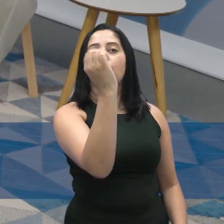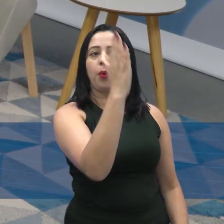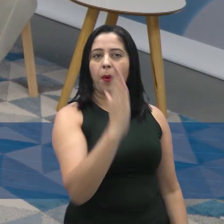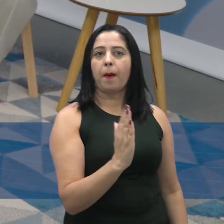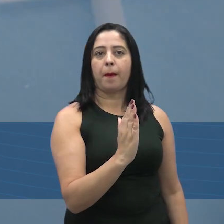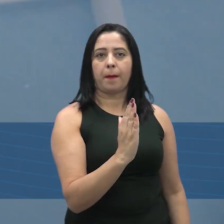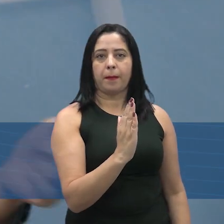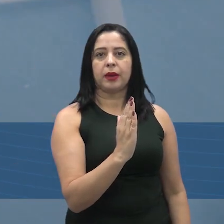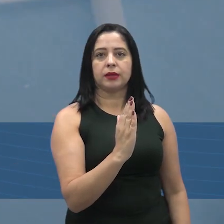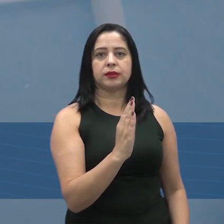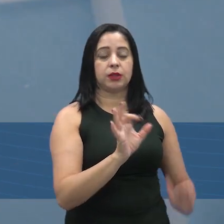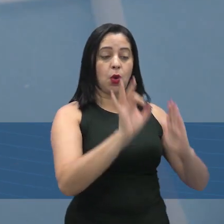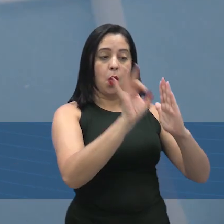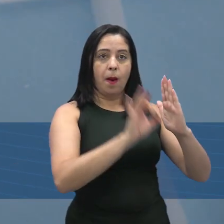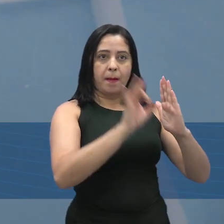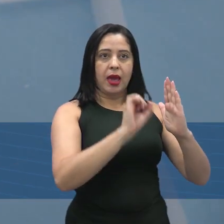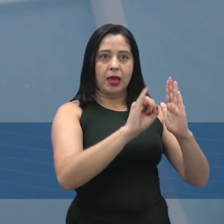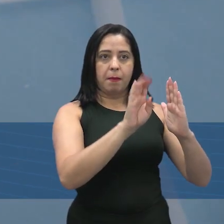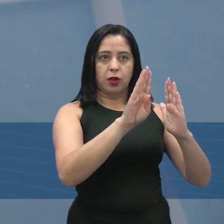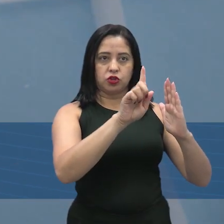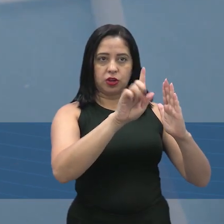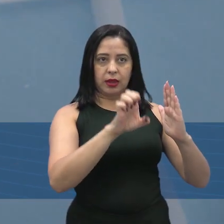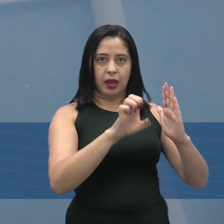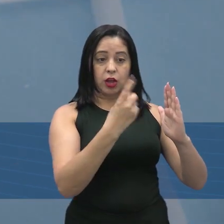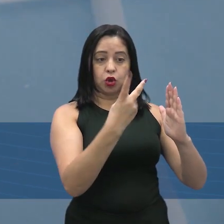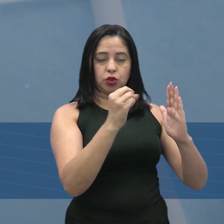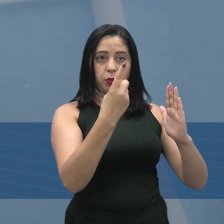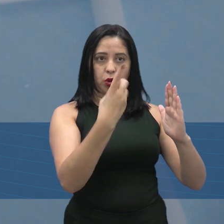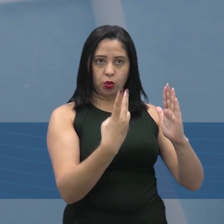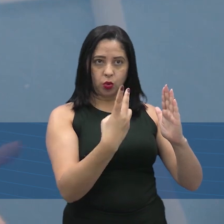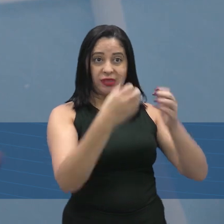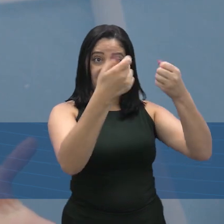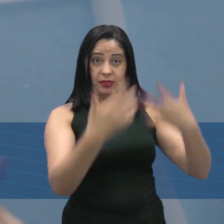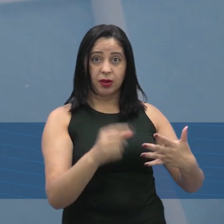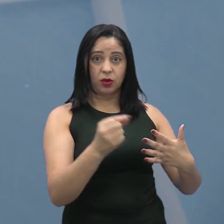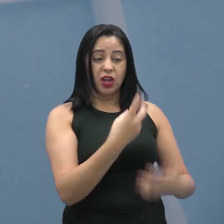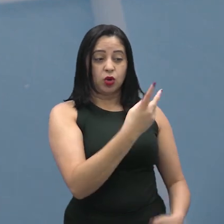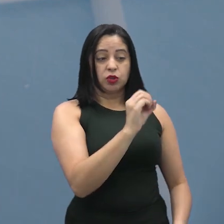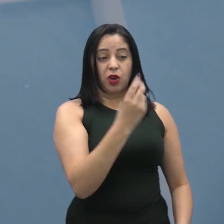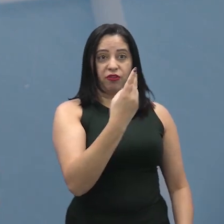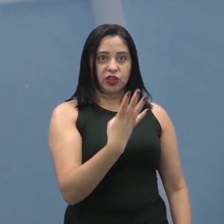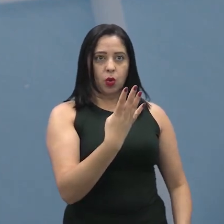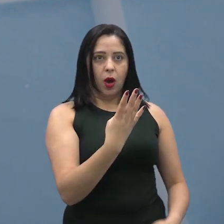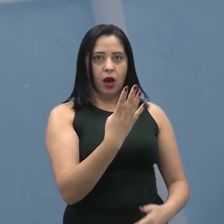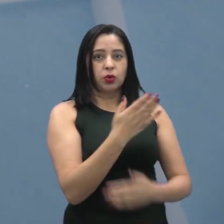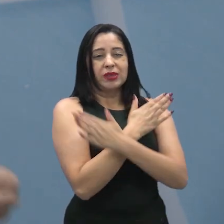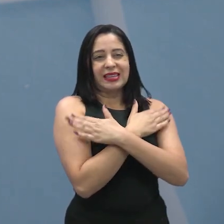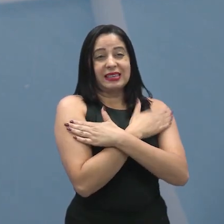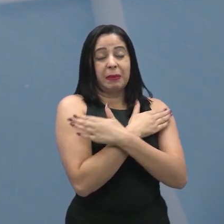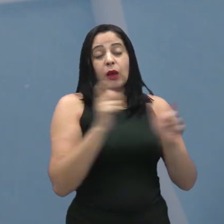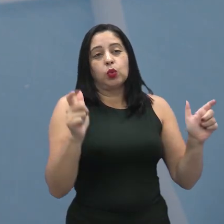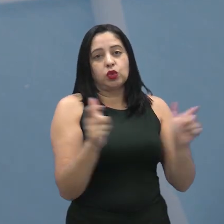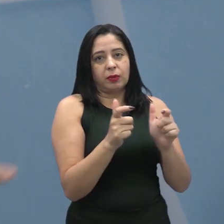série histórica do IBGE em 2012, fechou o ano de 2024 com a menor taxa de desemprego, né? Só que